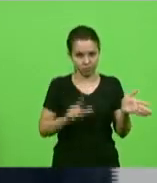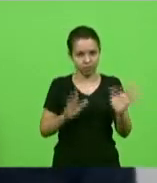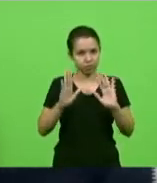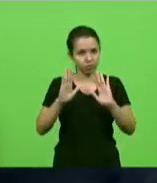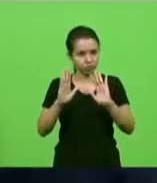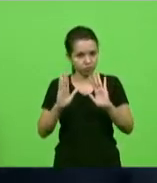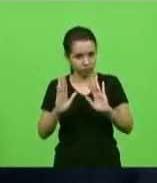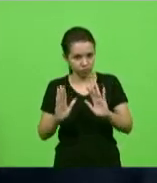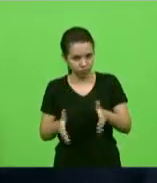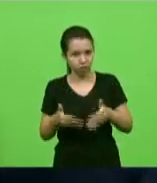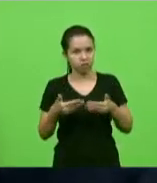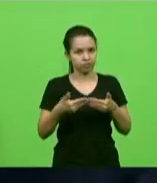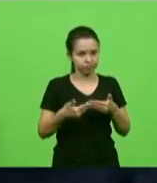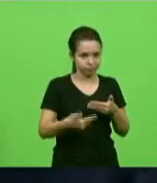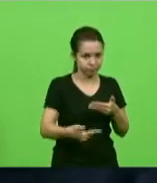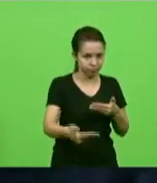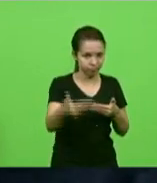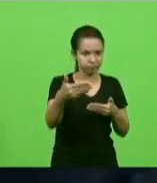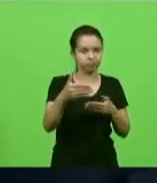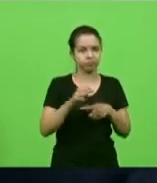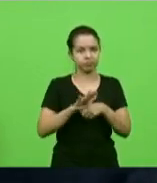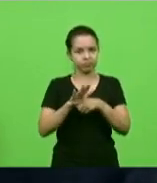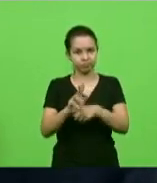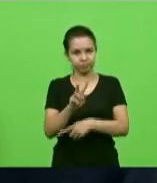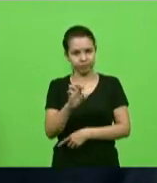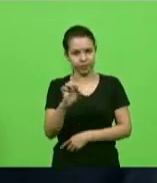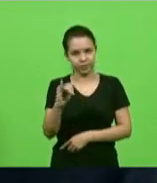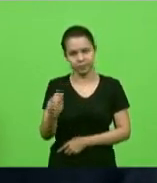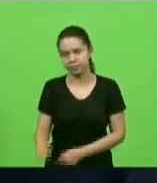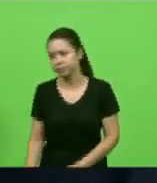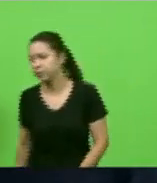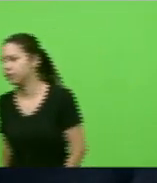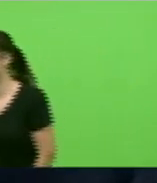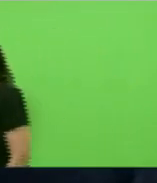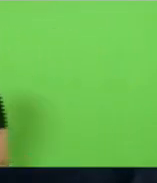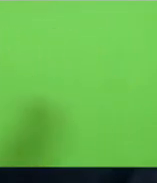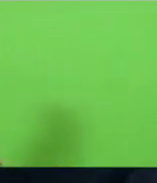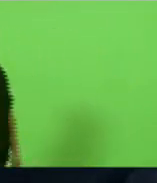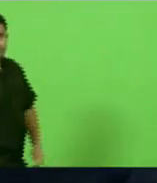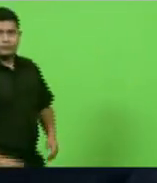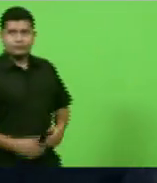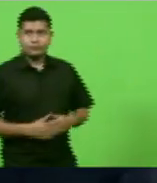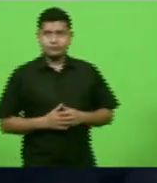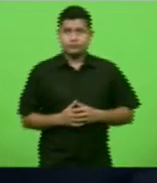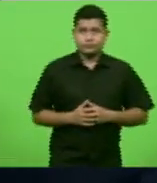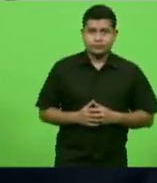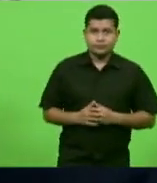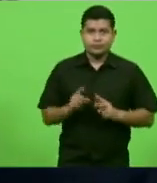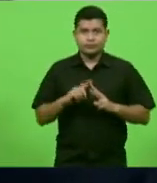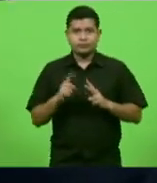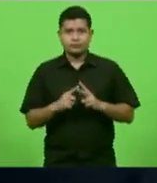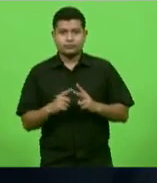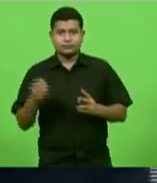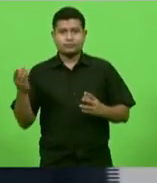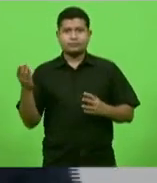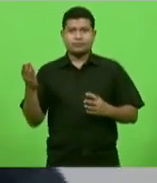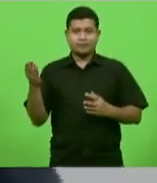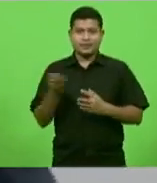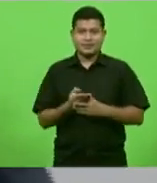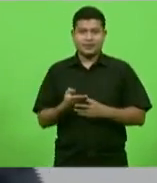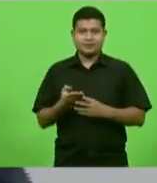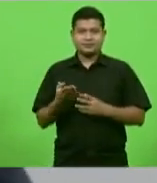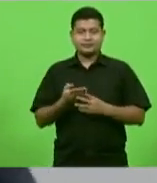já tinha sido iniciado em favor da Veiga Média, com duas parcelas